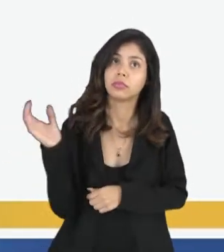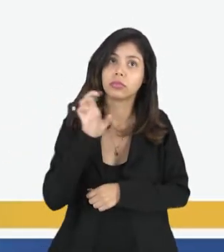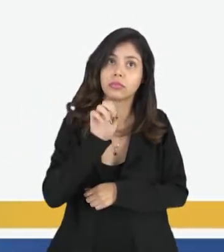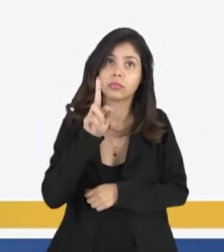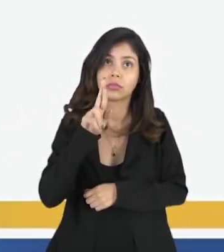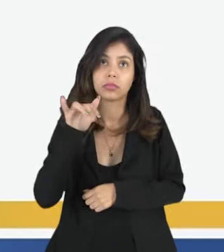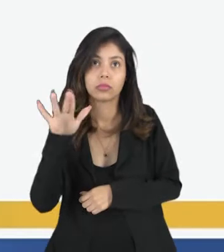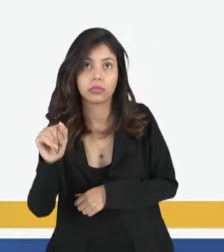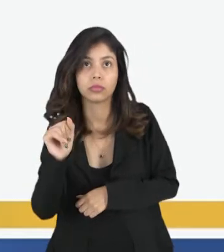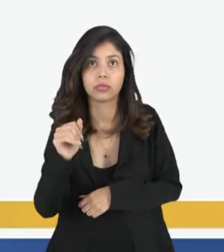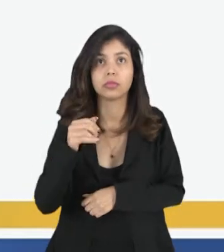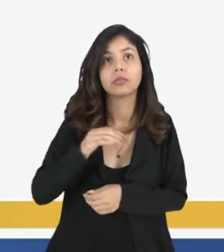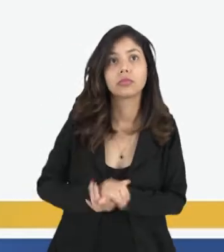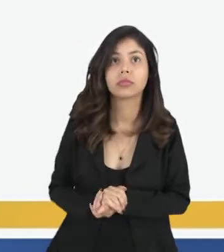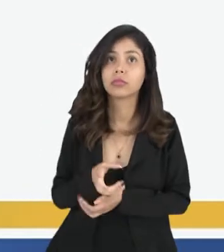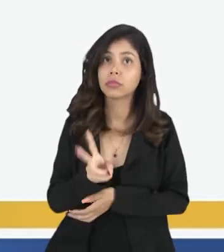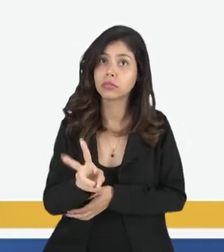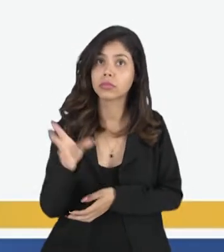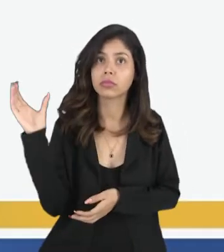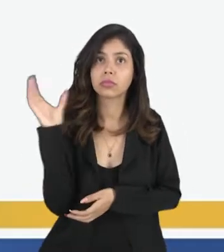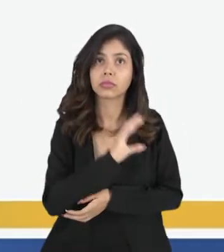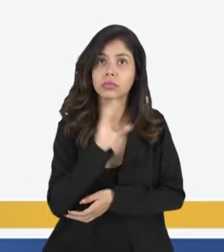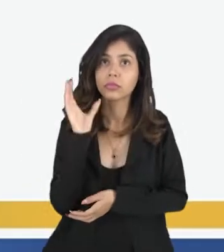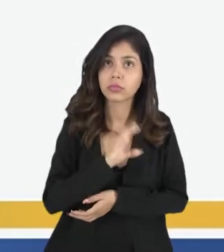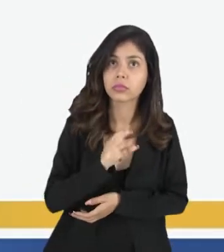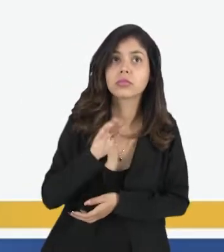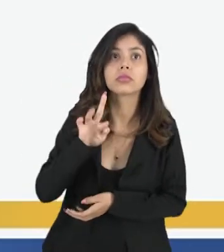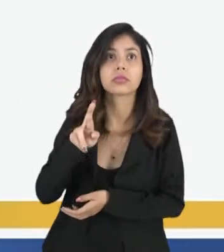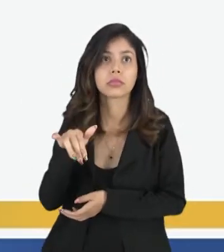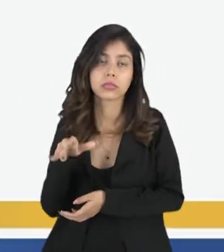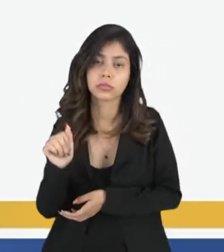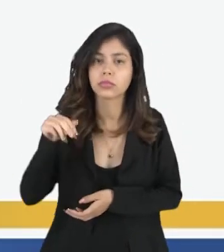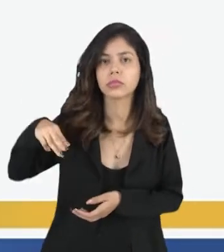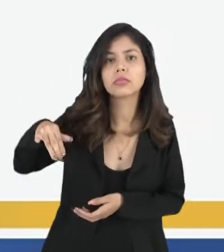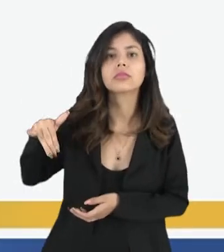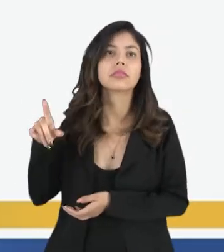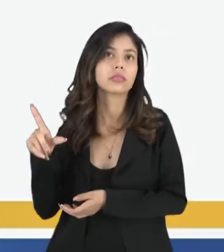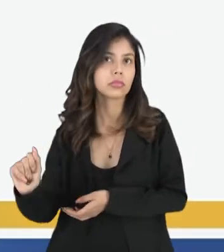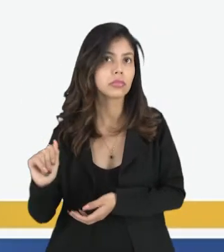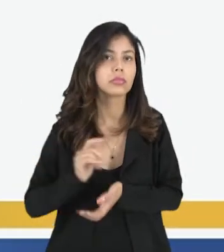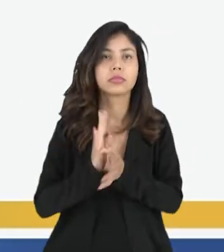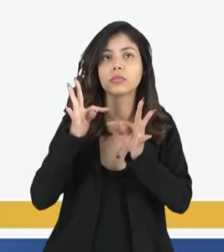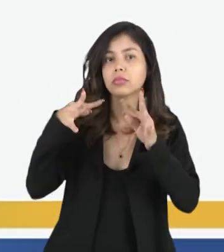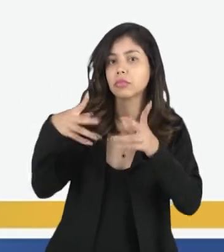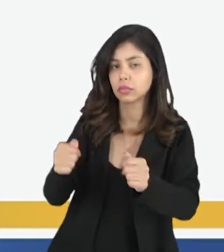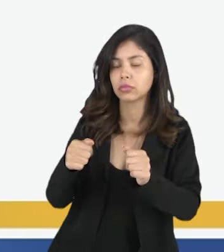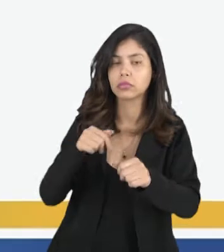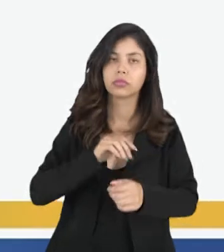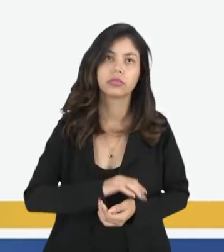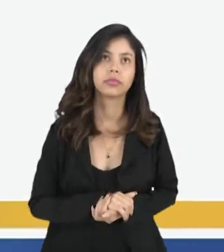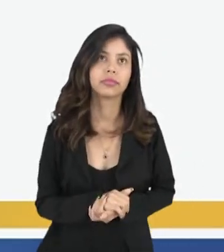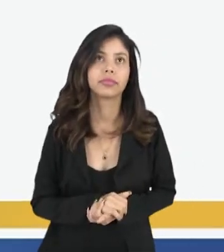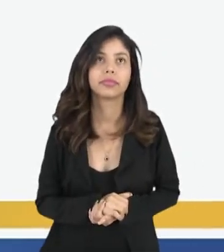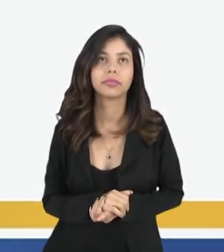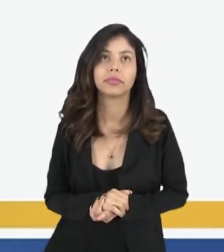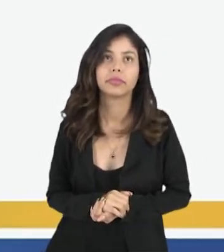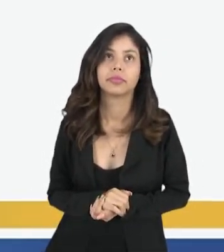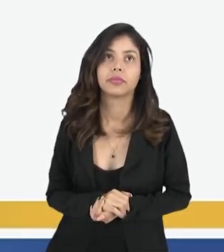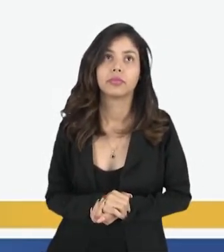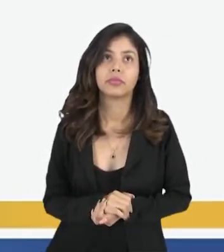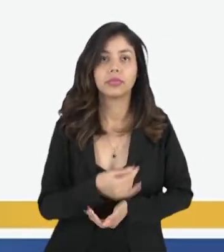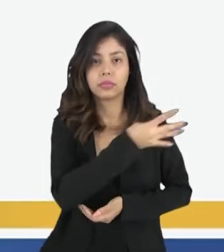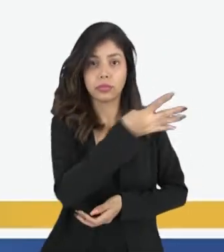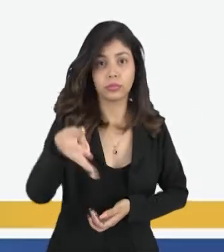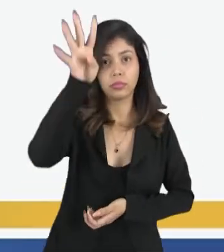escalar instantânea é igual à velocidade escalar média em todos os instantes.